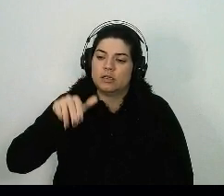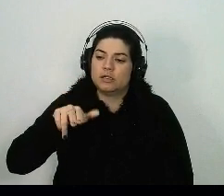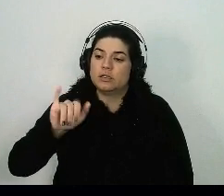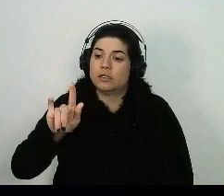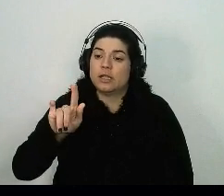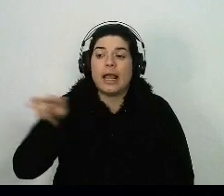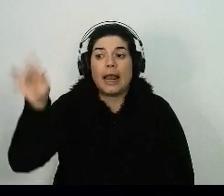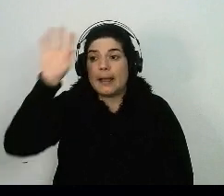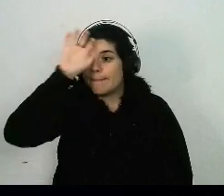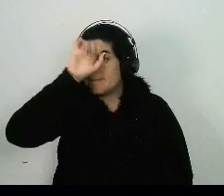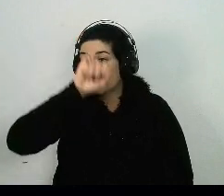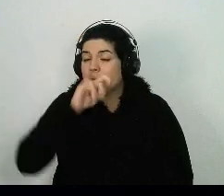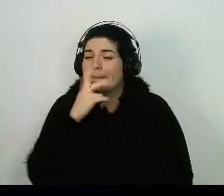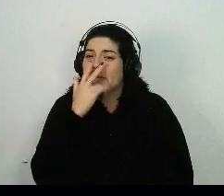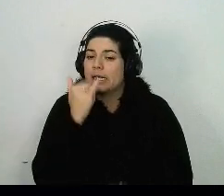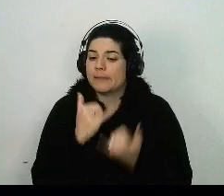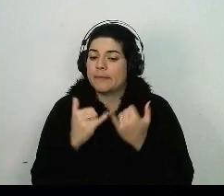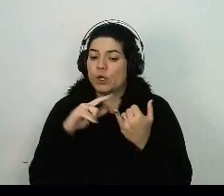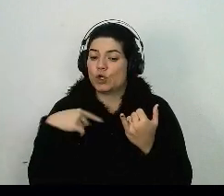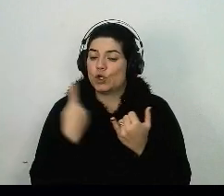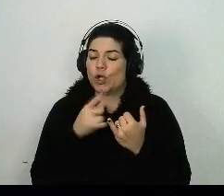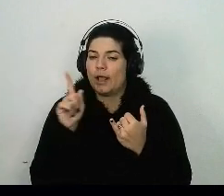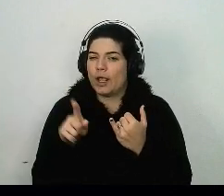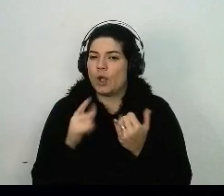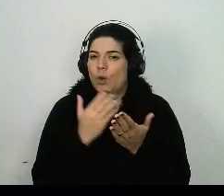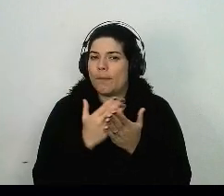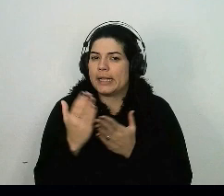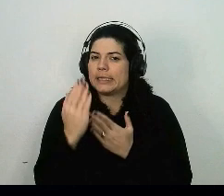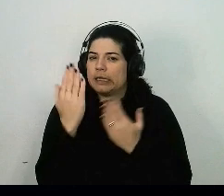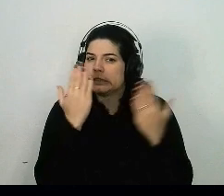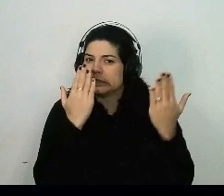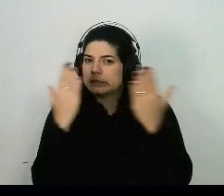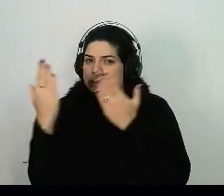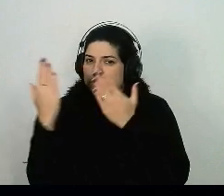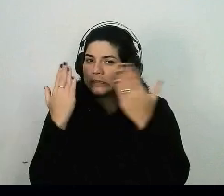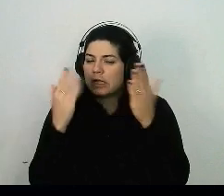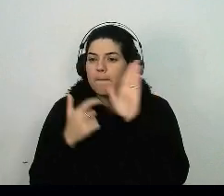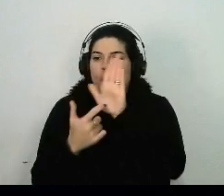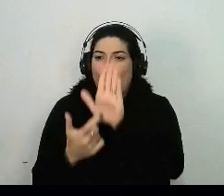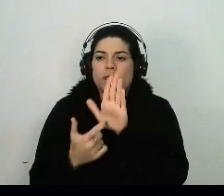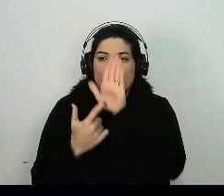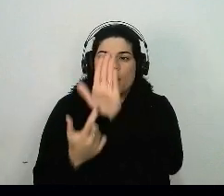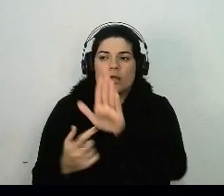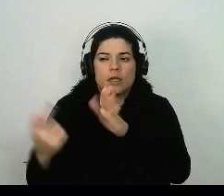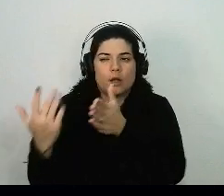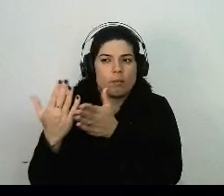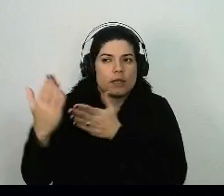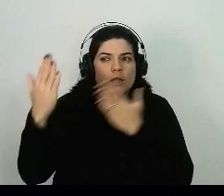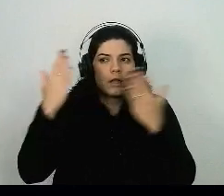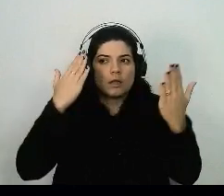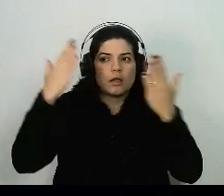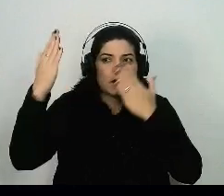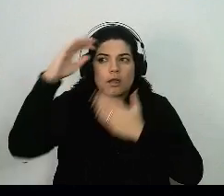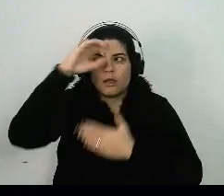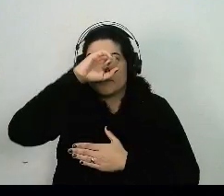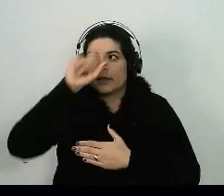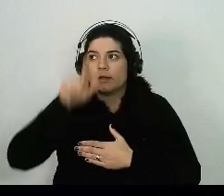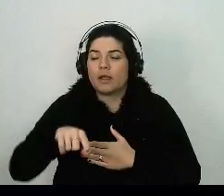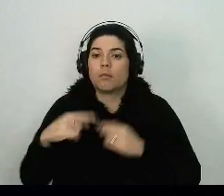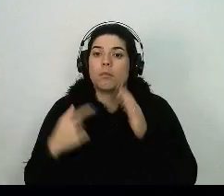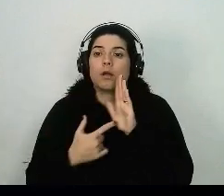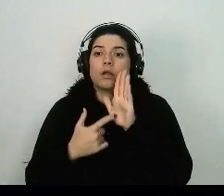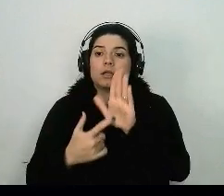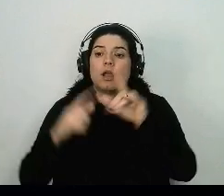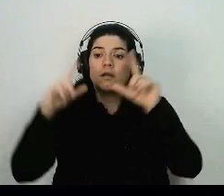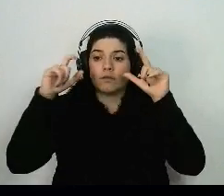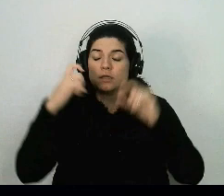aprendemos também. Então ela vai encontrando padrões conforme eu vou mostrando para ela as coisas. Então eu estou mostrando fotos de cachorro para ela.